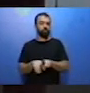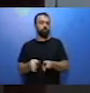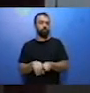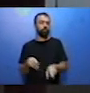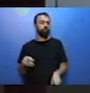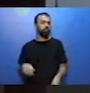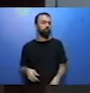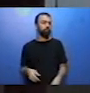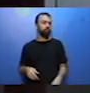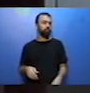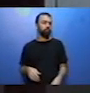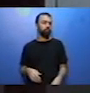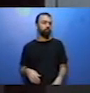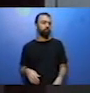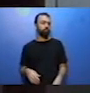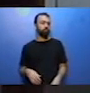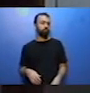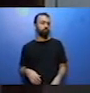também